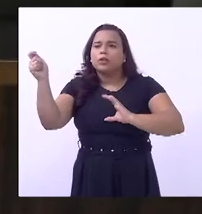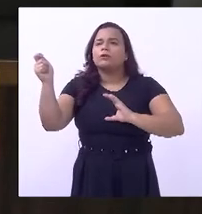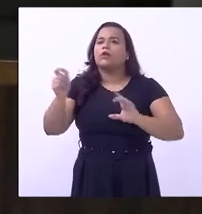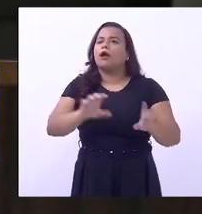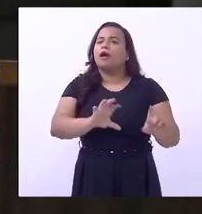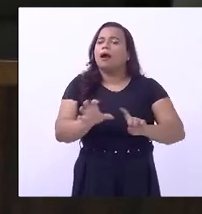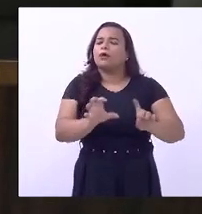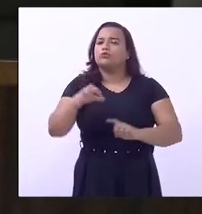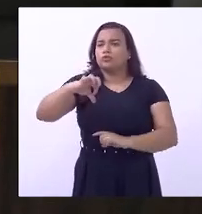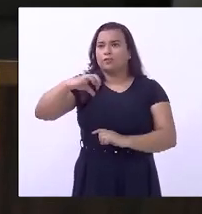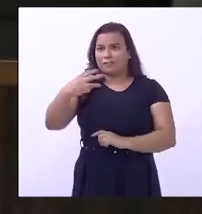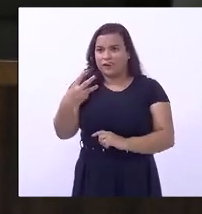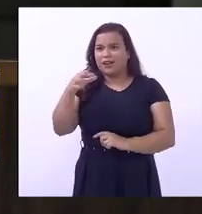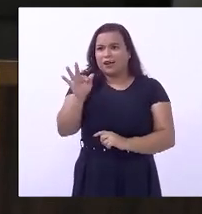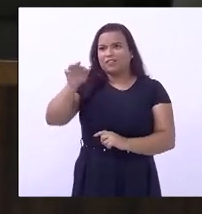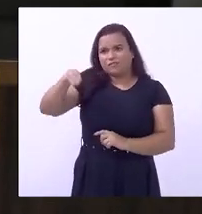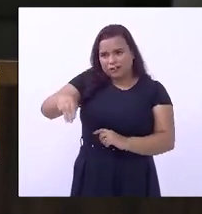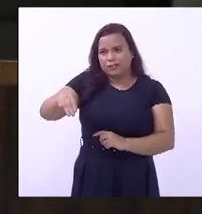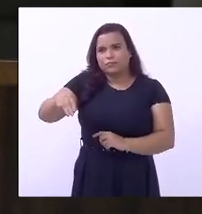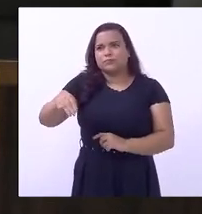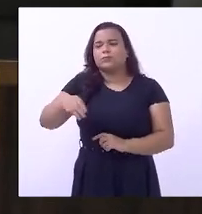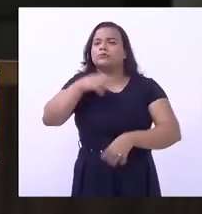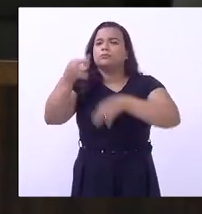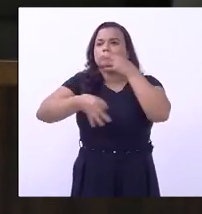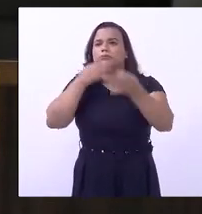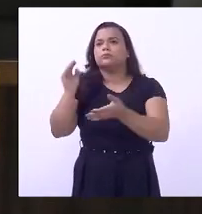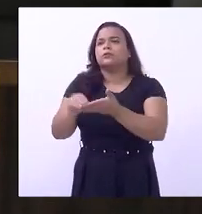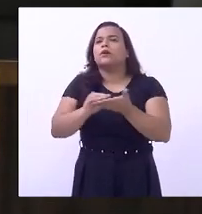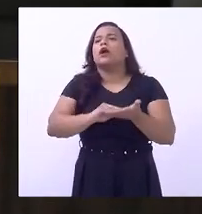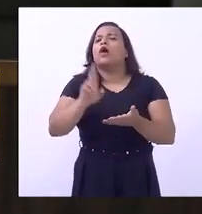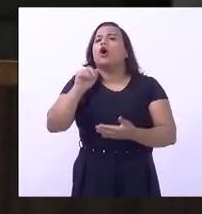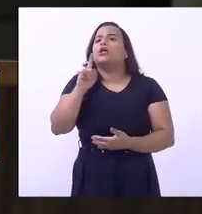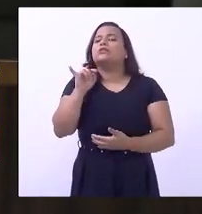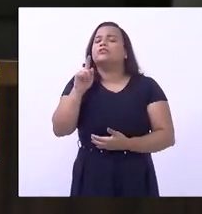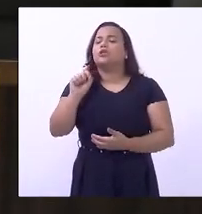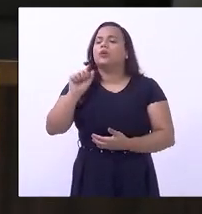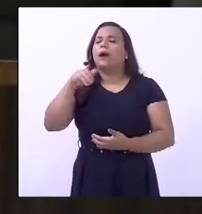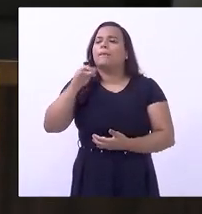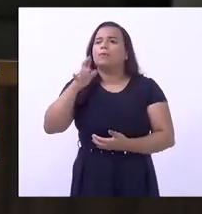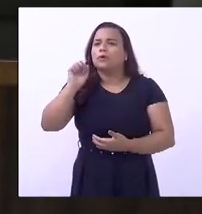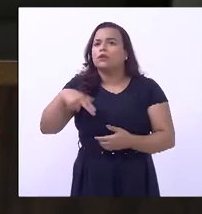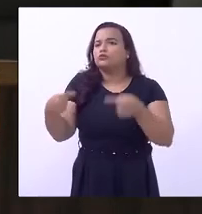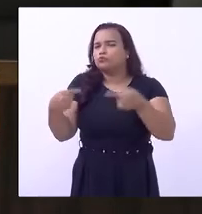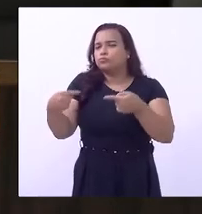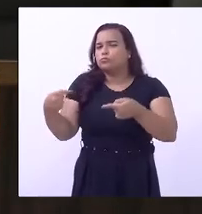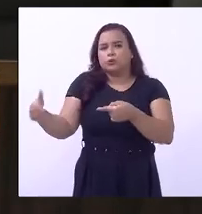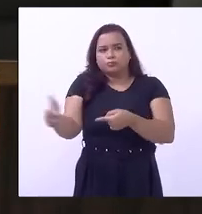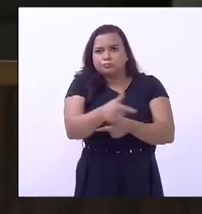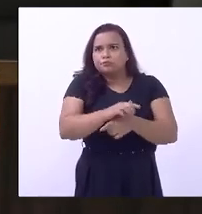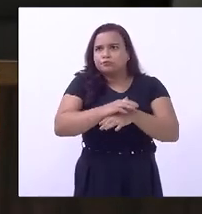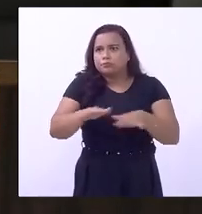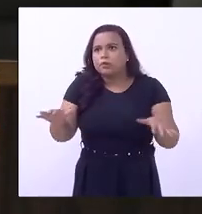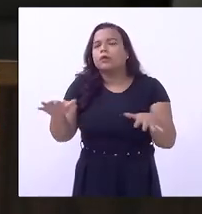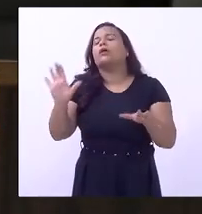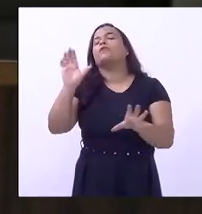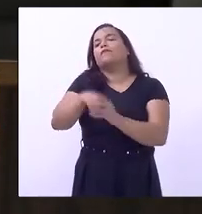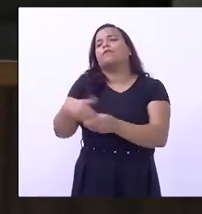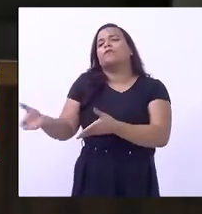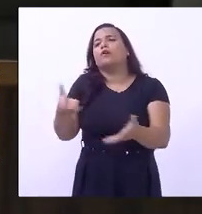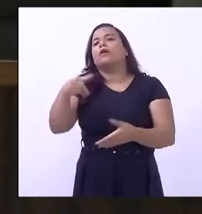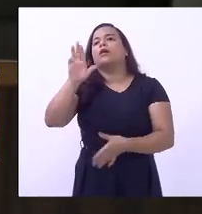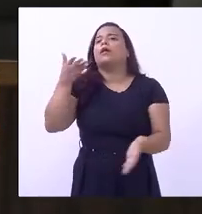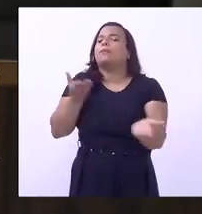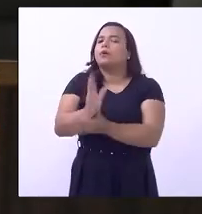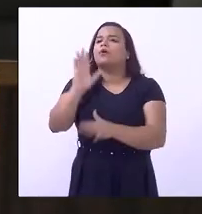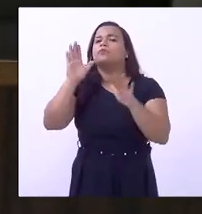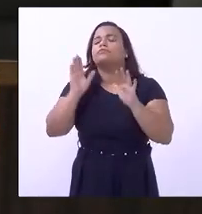Internas e Proposição Externa, favorável, deputado Rodrigo Amorim. Em discussão, não havendo quem queira discutir, encerrada a discussão, em votação. Os senhores que aprovam, permaneçam